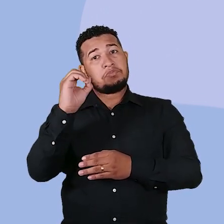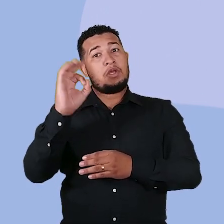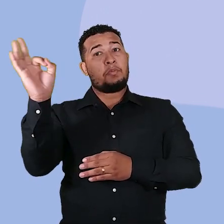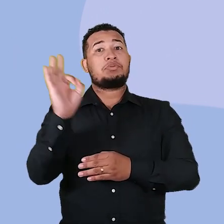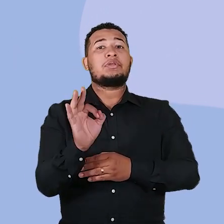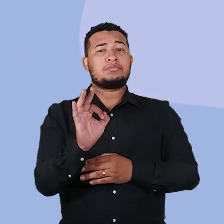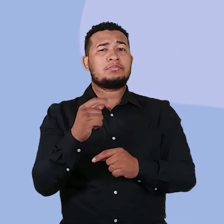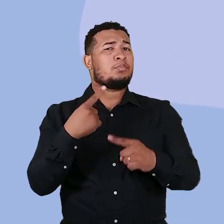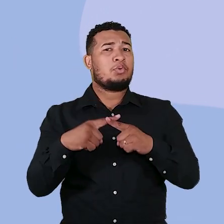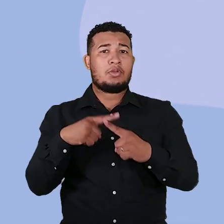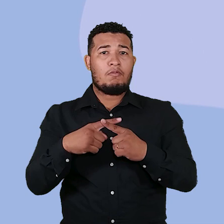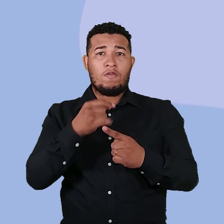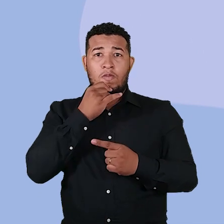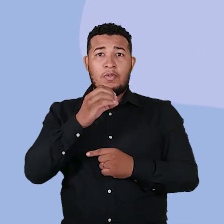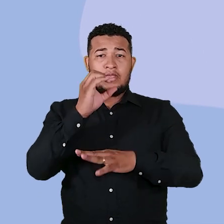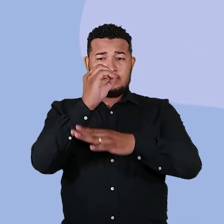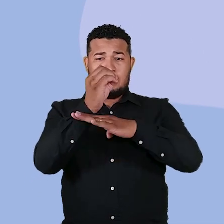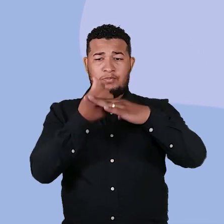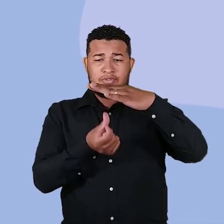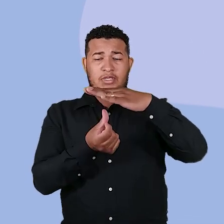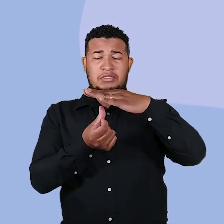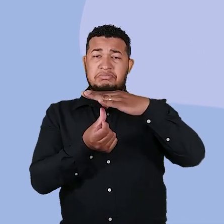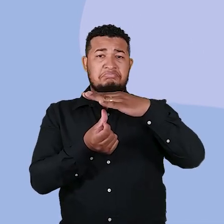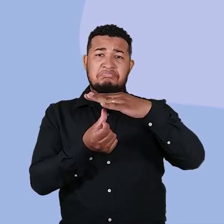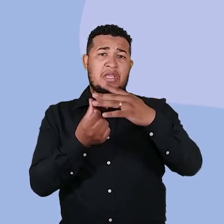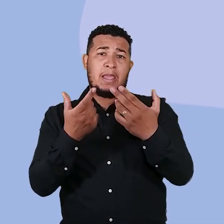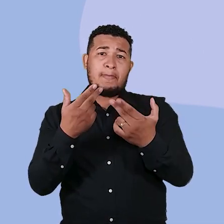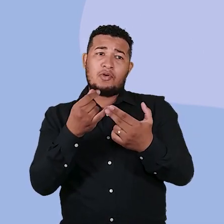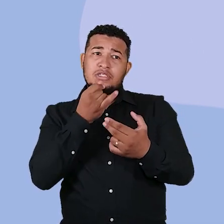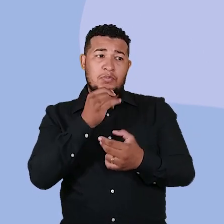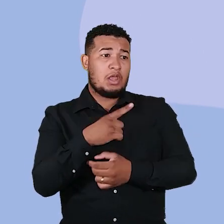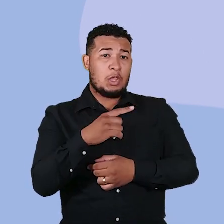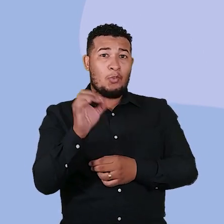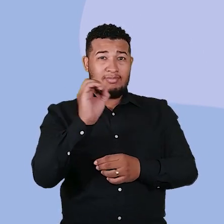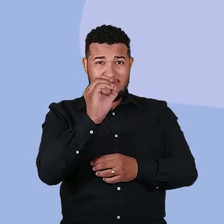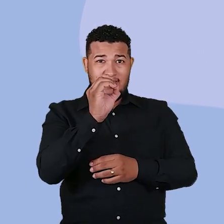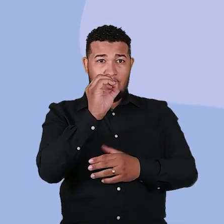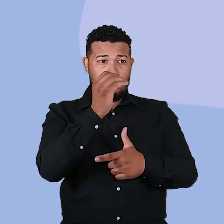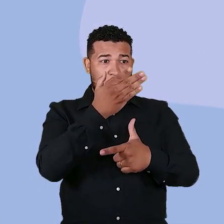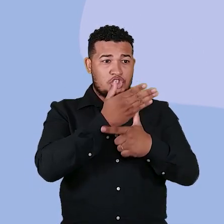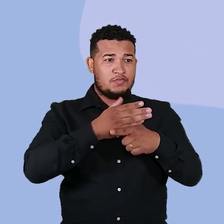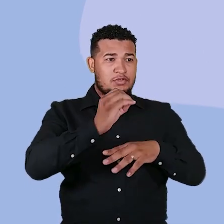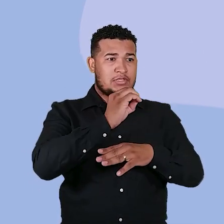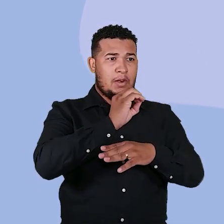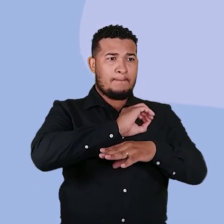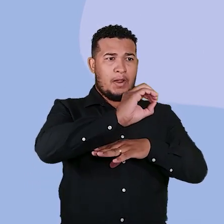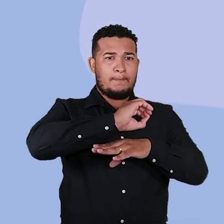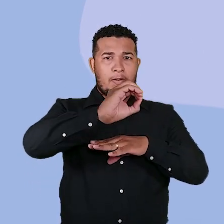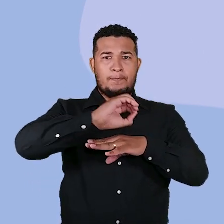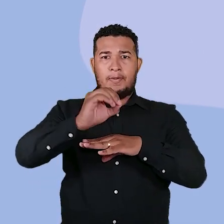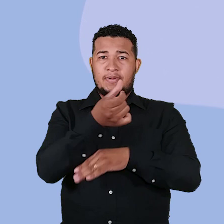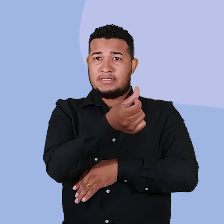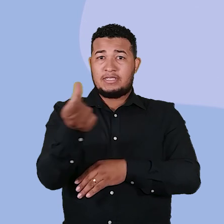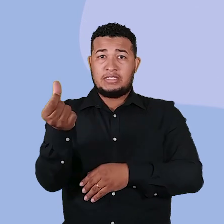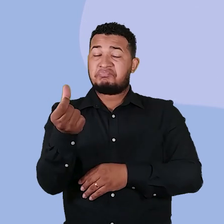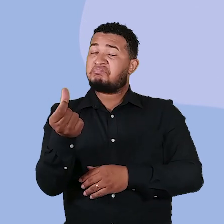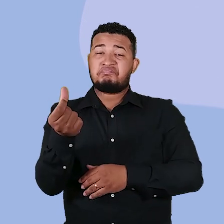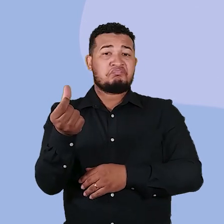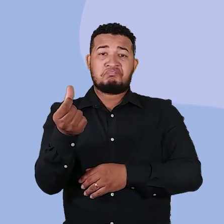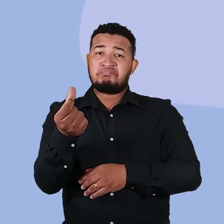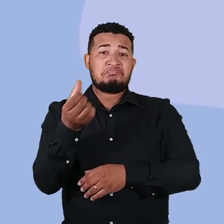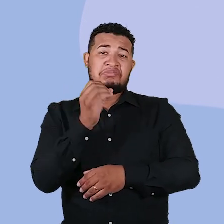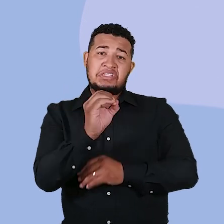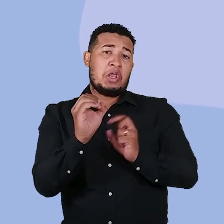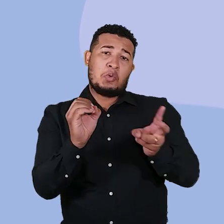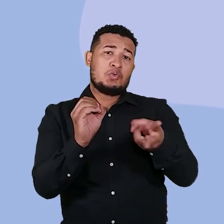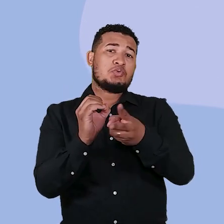ou 0 por cento porque porque zero para seis é a mesma coisa quiseram dividido por 6 que na zero e